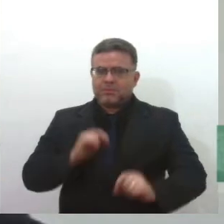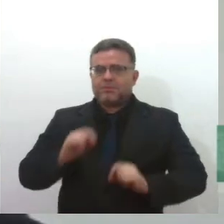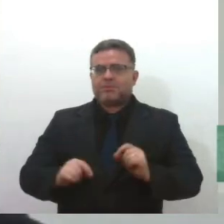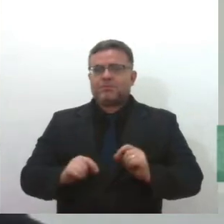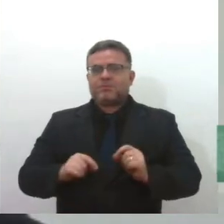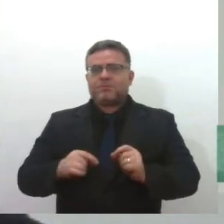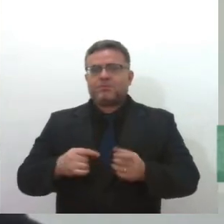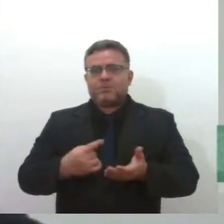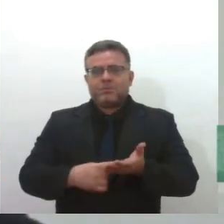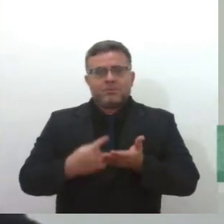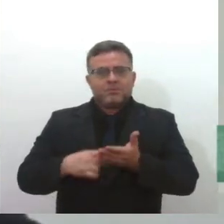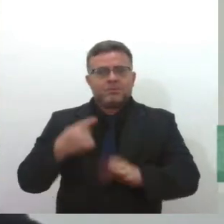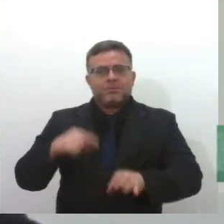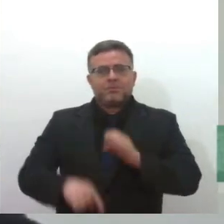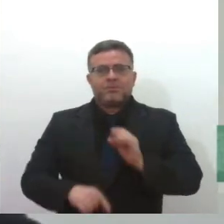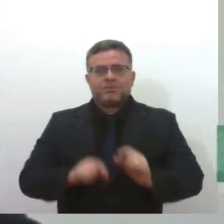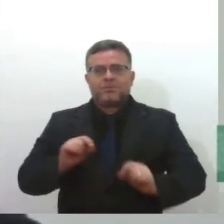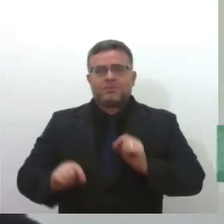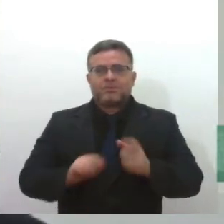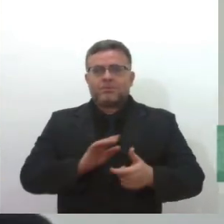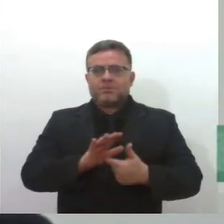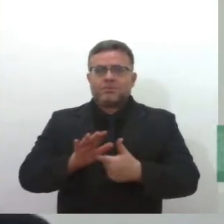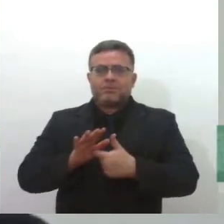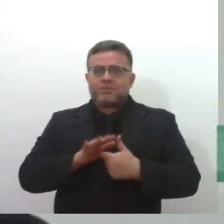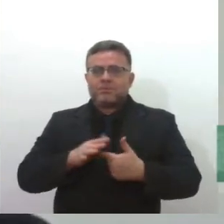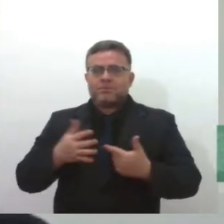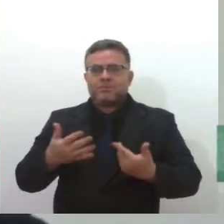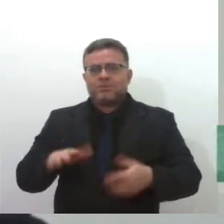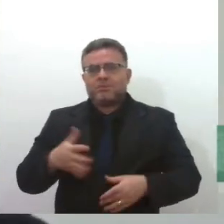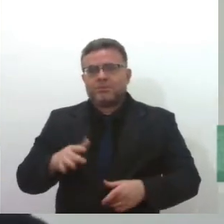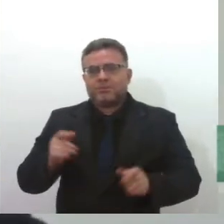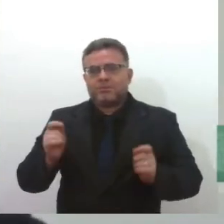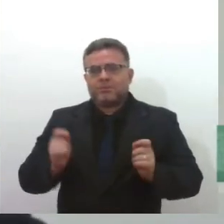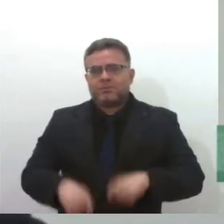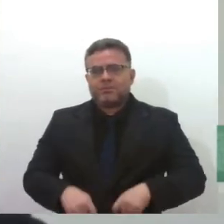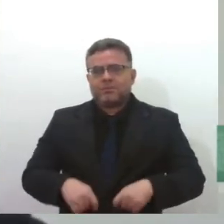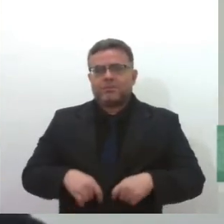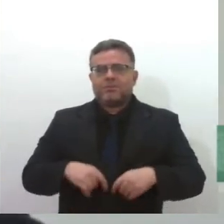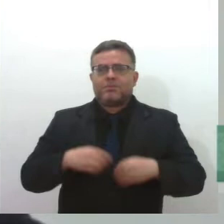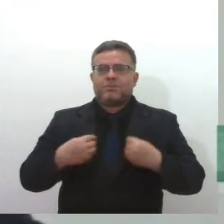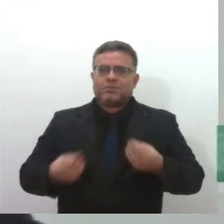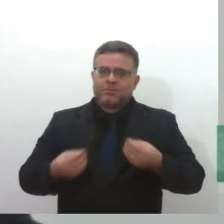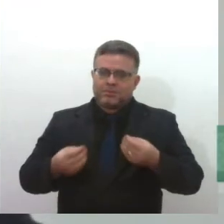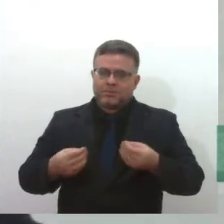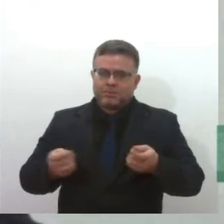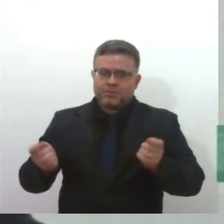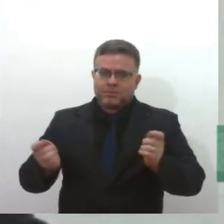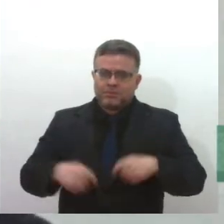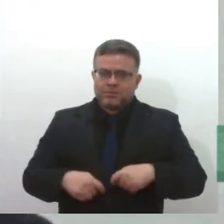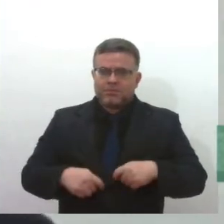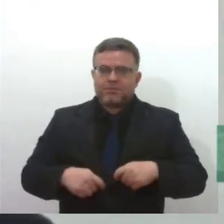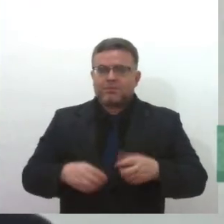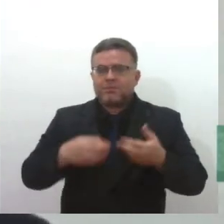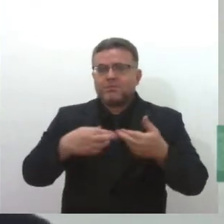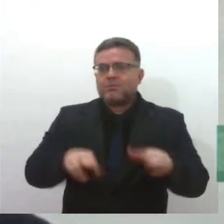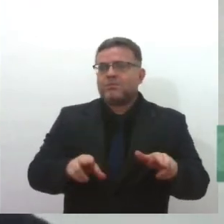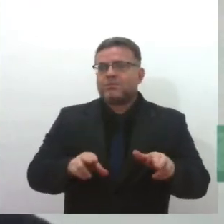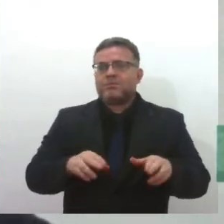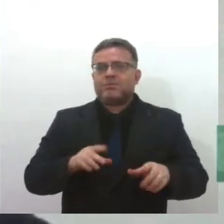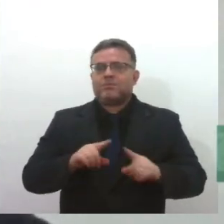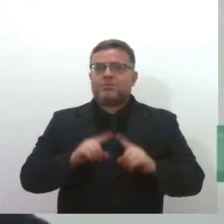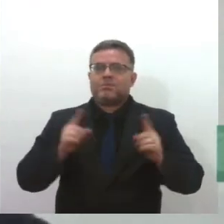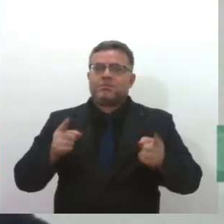sobre isso. Então, ele estabelece o mínimo e o máximo que o delegado de polícia pode arbitrar a fiança. Mas